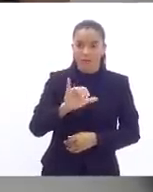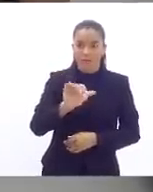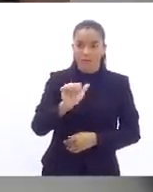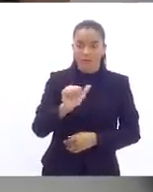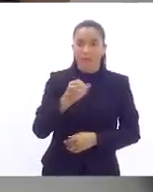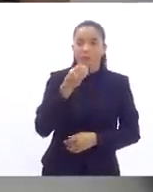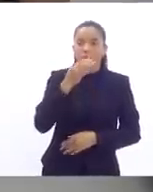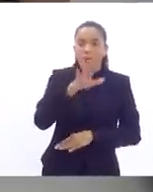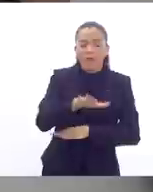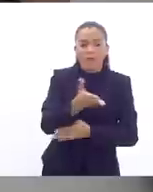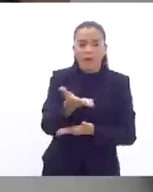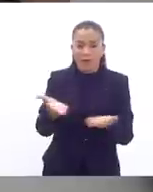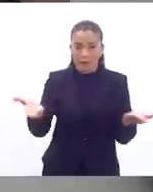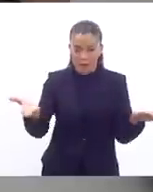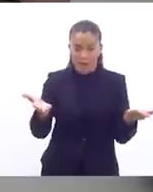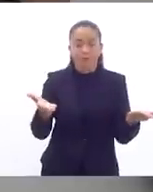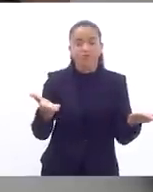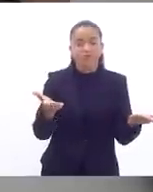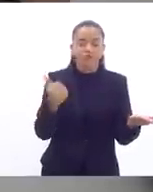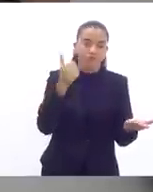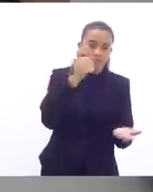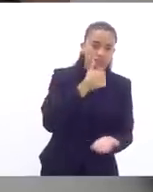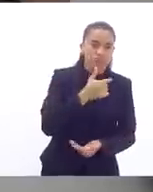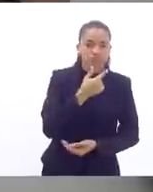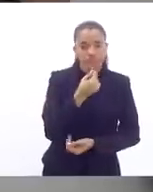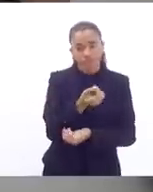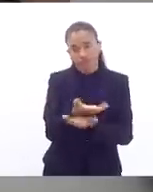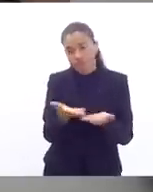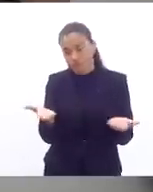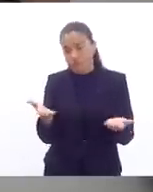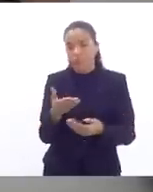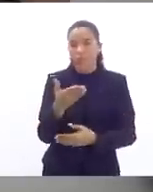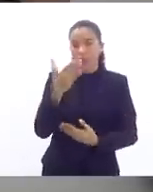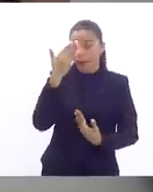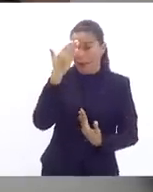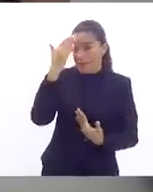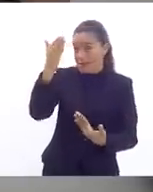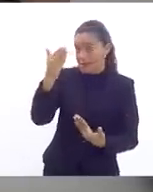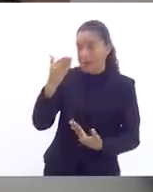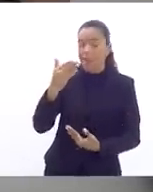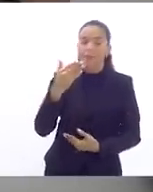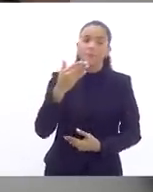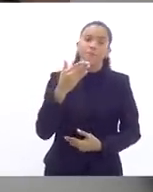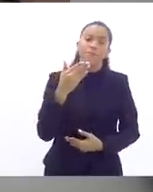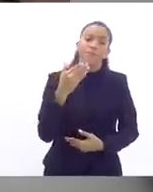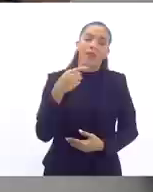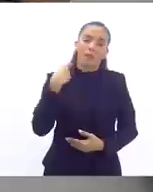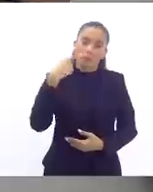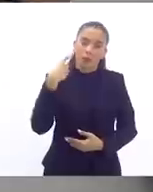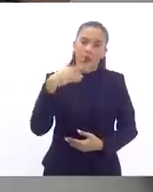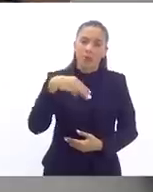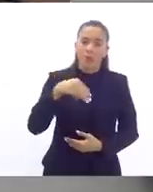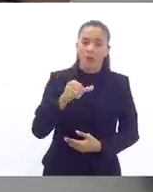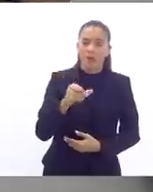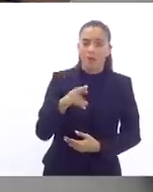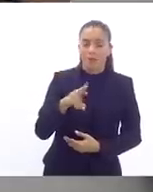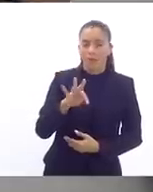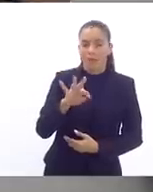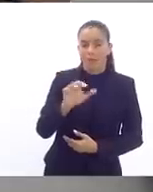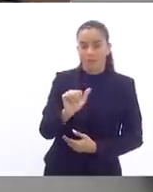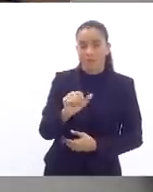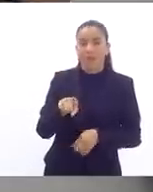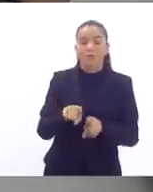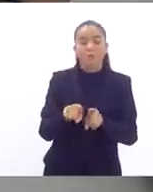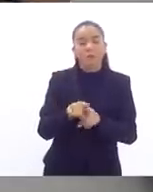Boa tarde a todos e a todas né Queria agradecer a Doutora Marta Rocha e parabenizar também pela